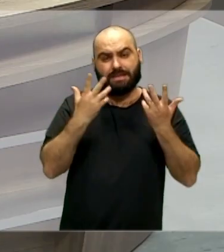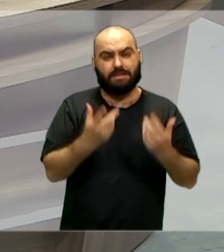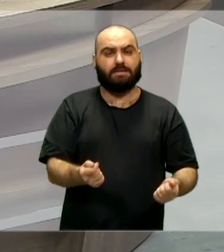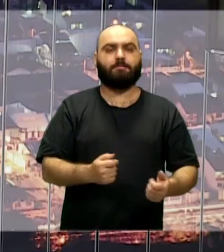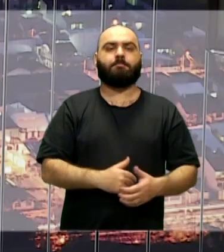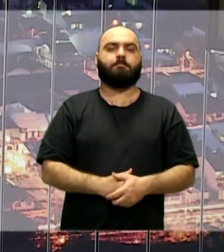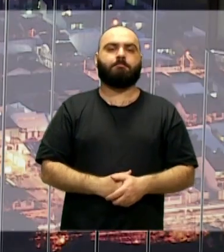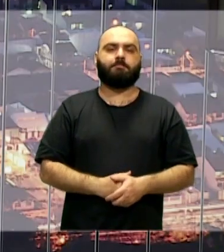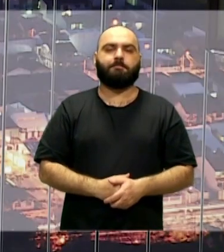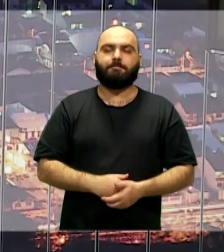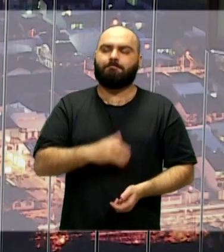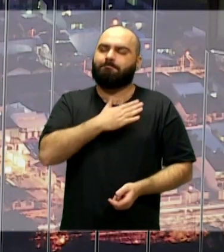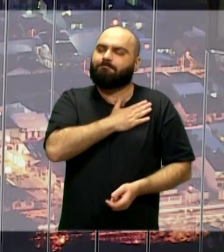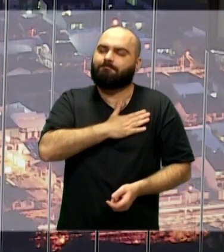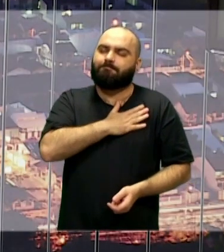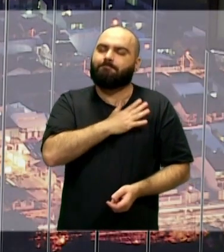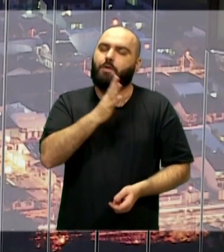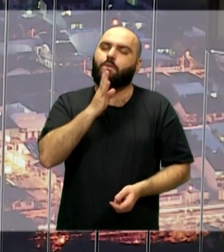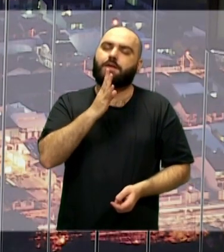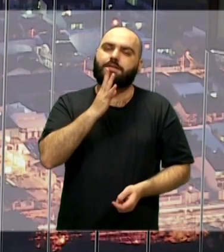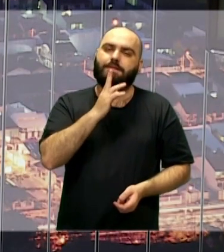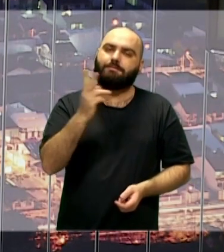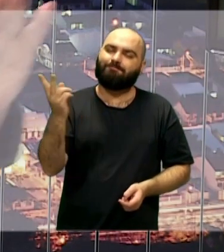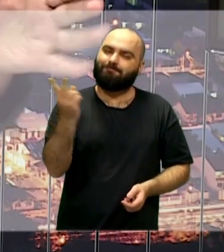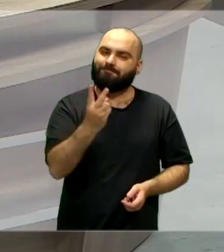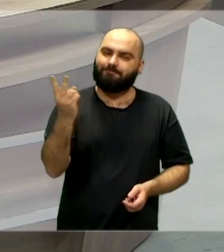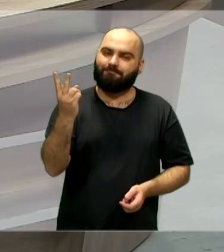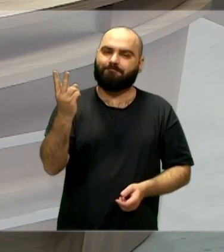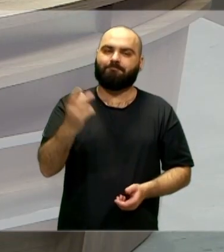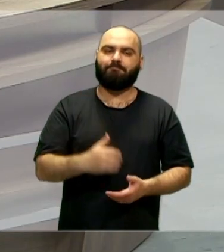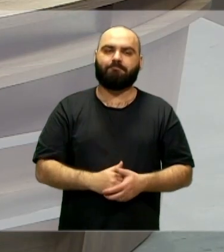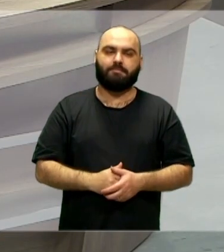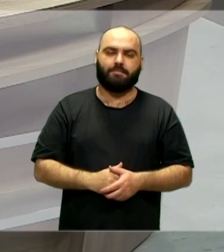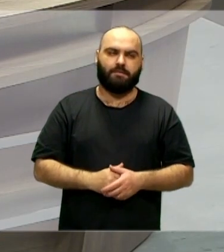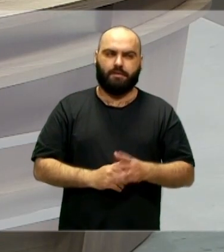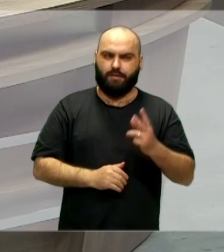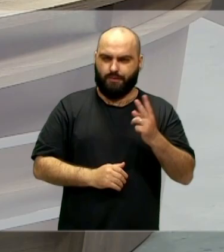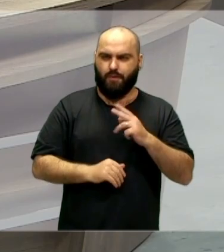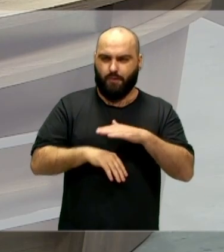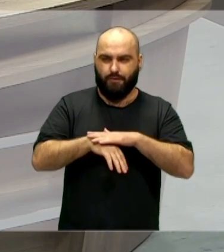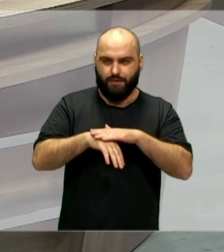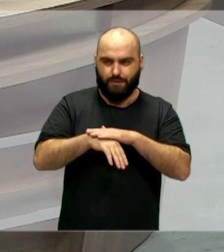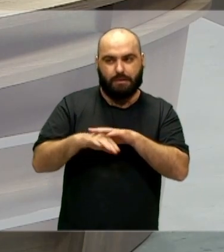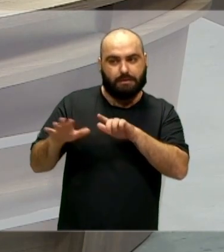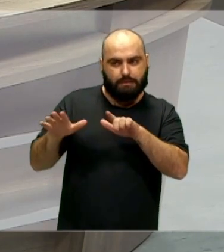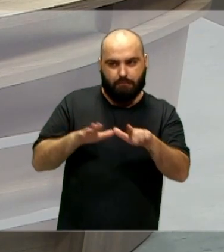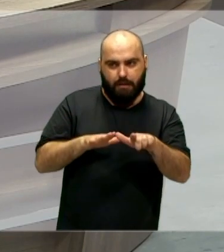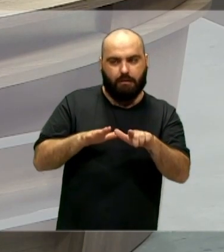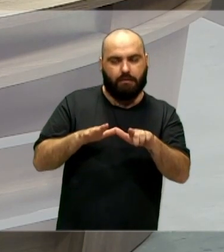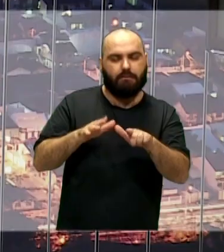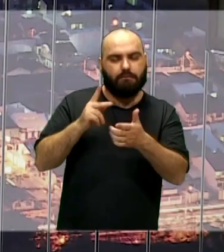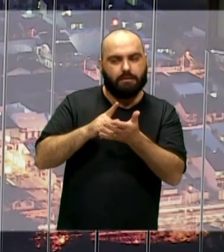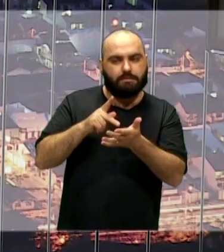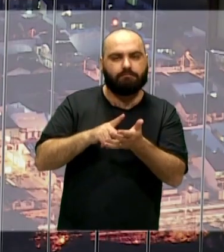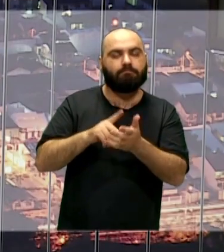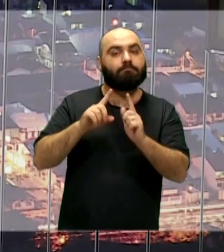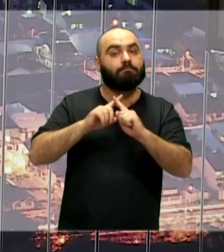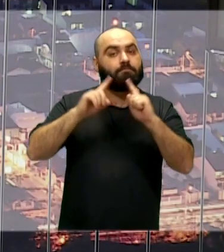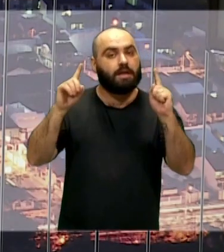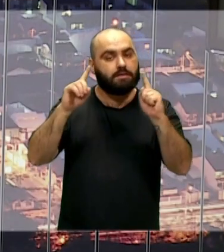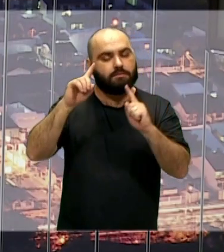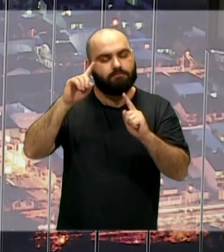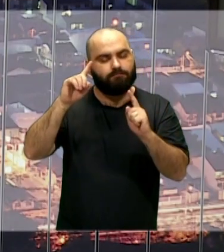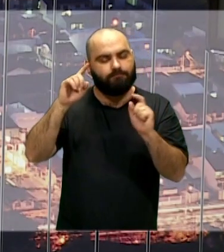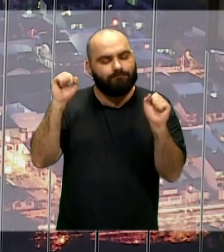Pessoal, olha, adorei conhecê-los aqui de bate-papo. A gente conversou durante a semana, né, por causa da pauta, mas adorei